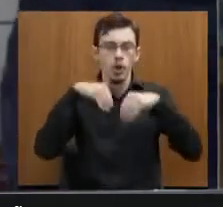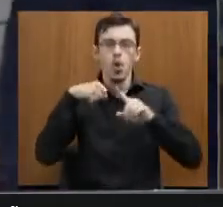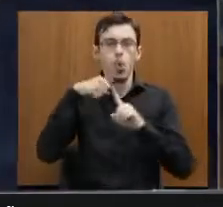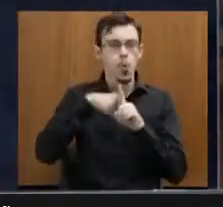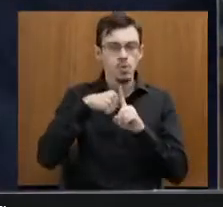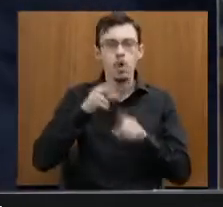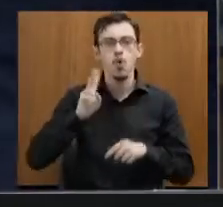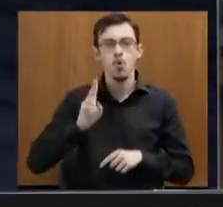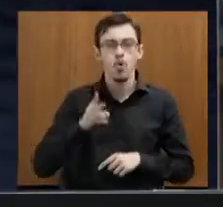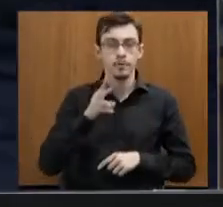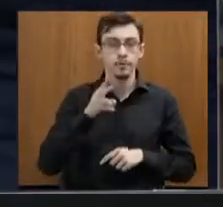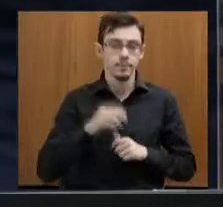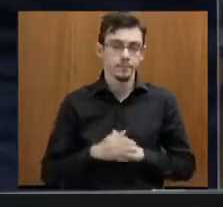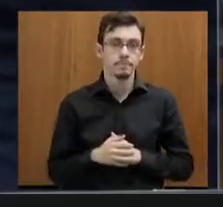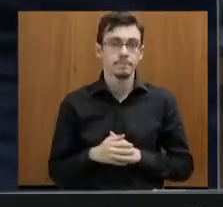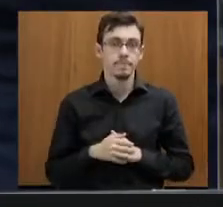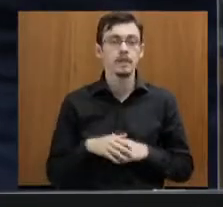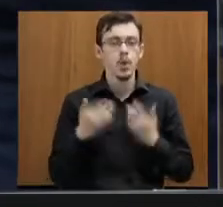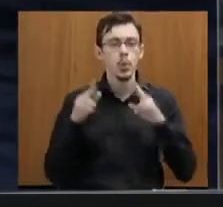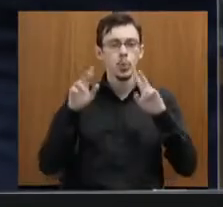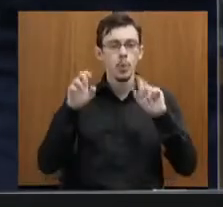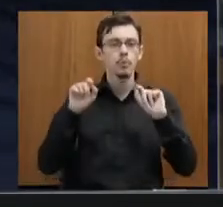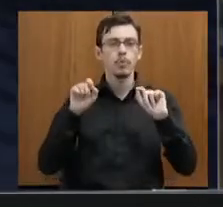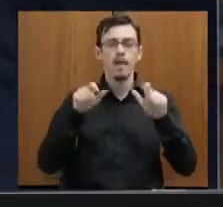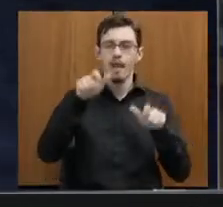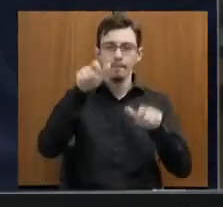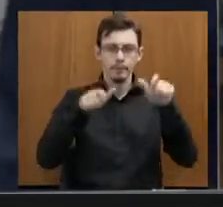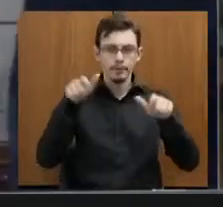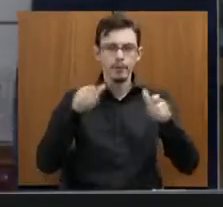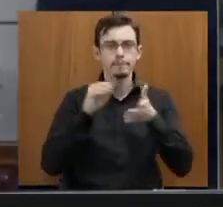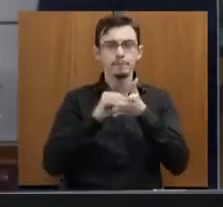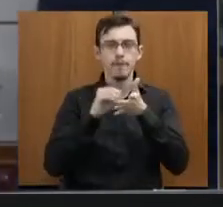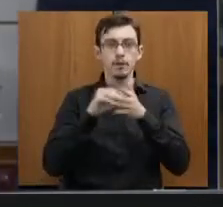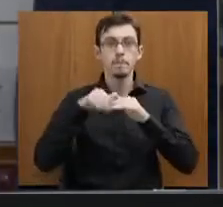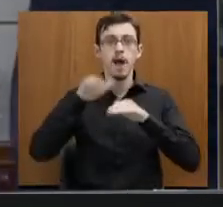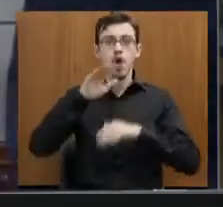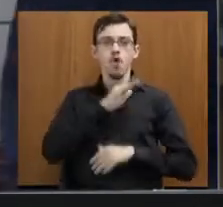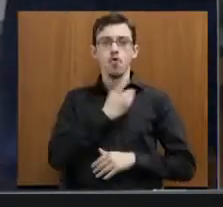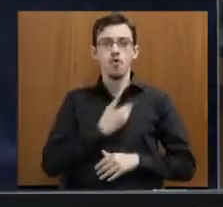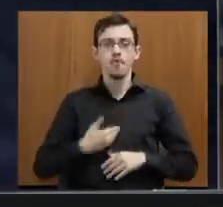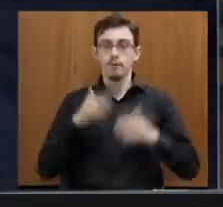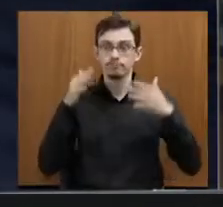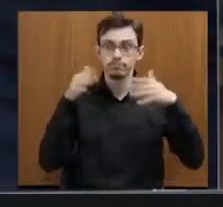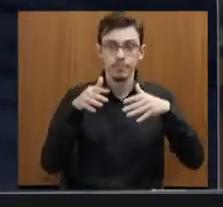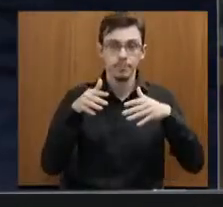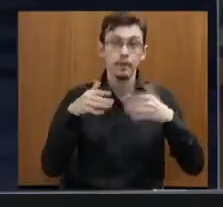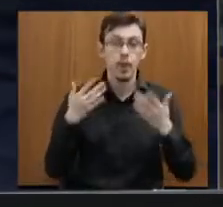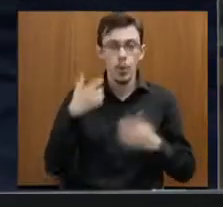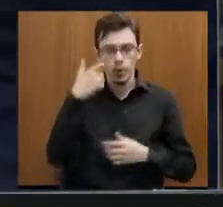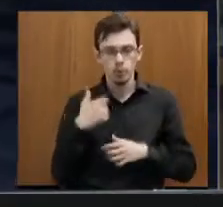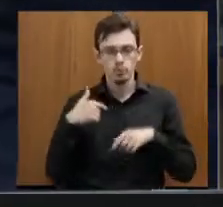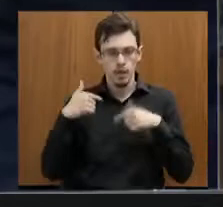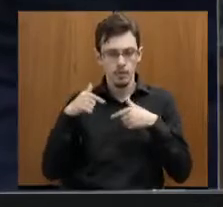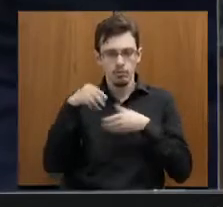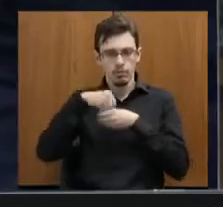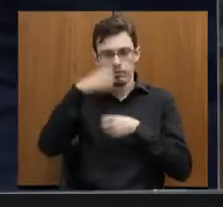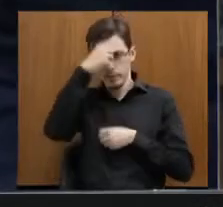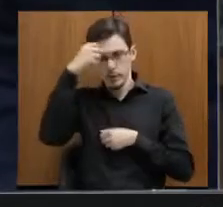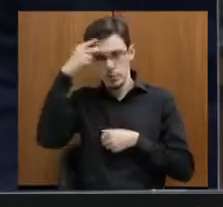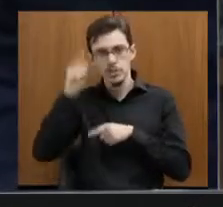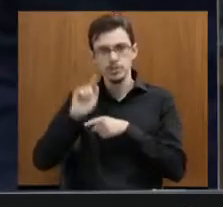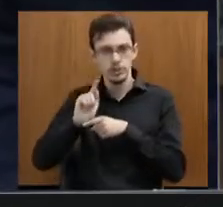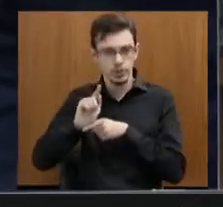como tema aqui a invisibilidade desse povo é quanto gestor eu posso dizer que um do